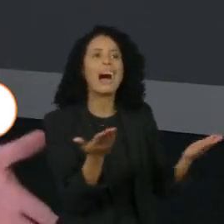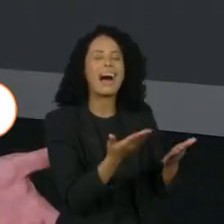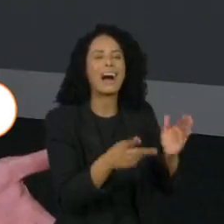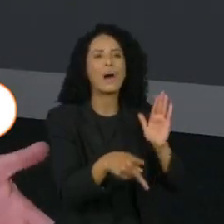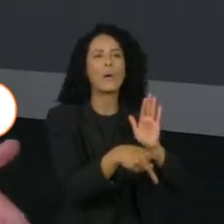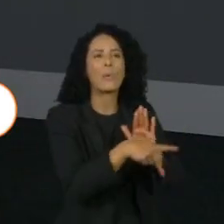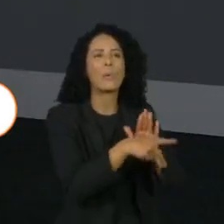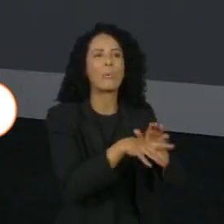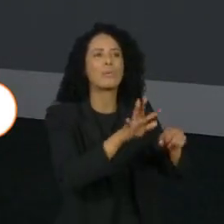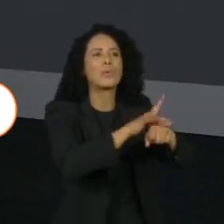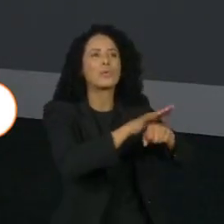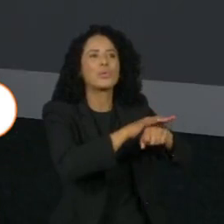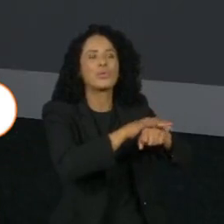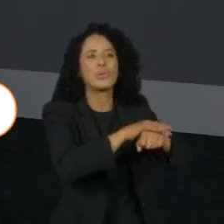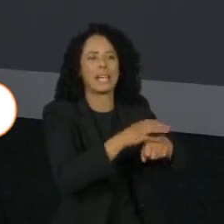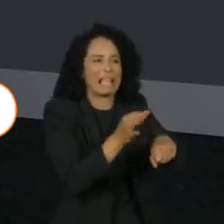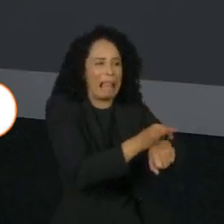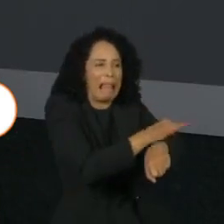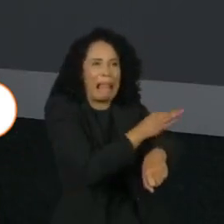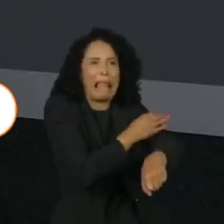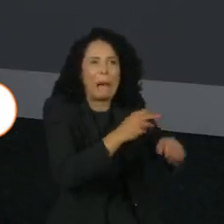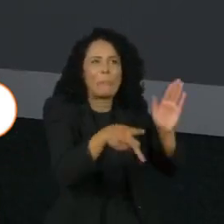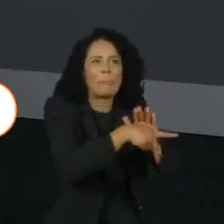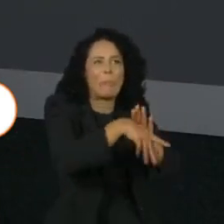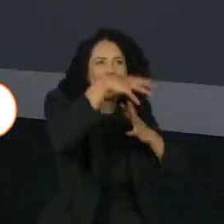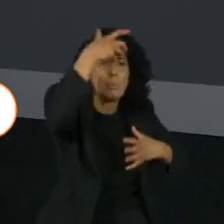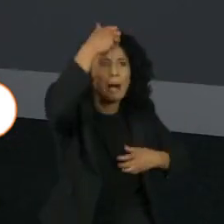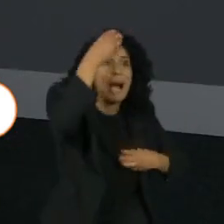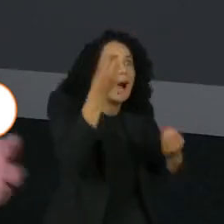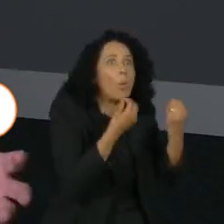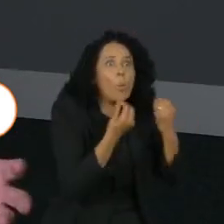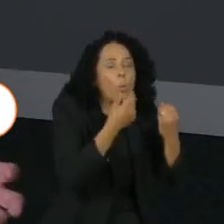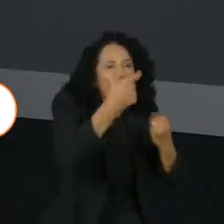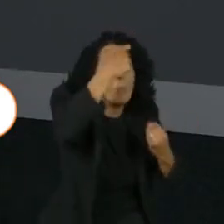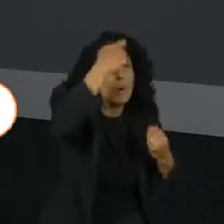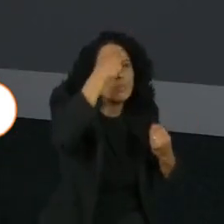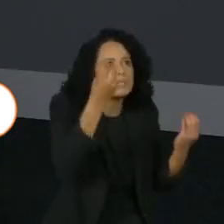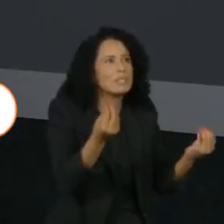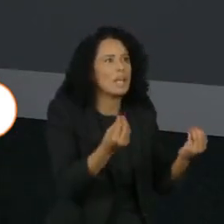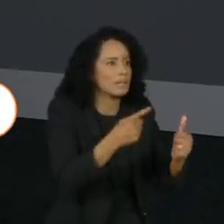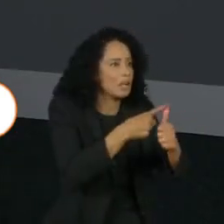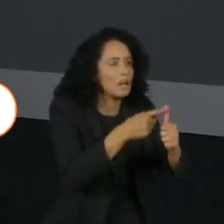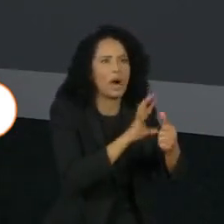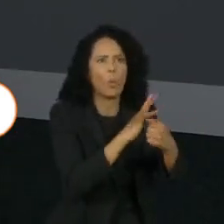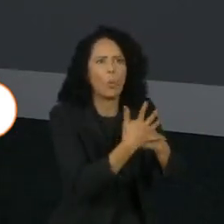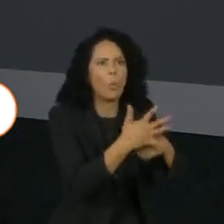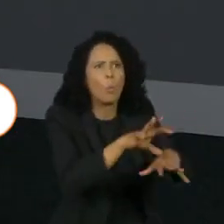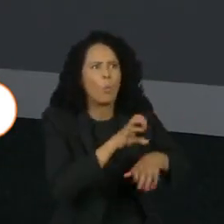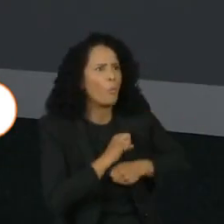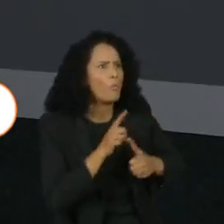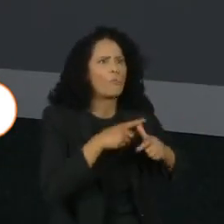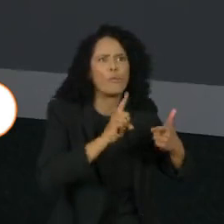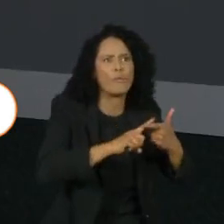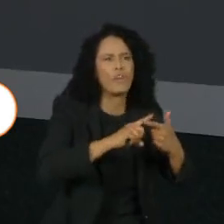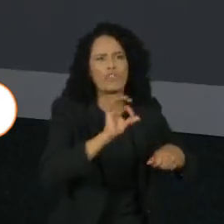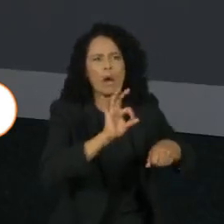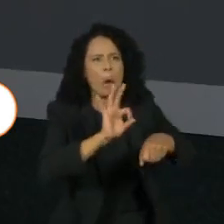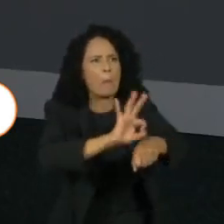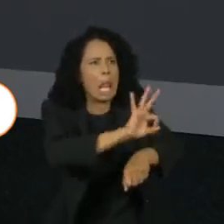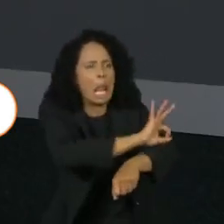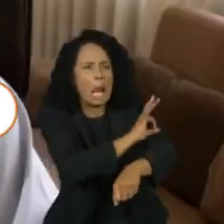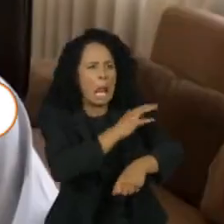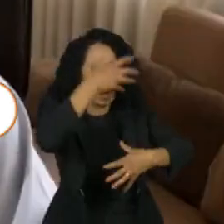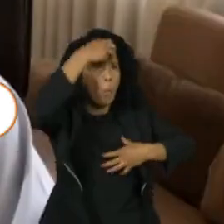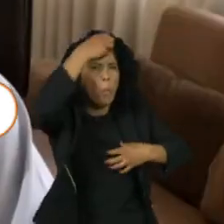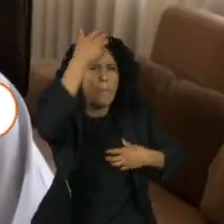casos suspeitos, né? Como que o cérebro vai lidando com isso? Tem a Covid, agora vem a varíola dos macacos, ou seja, uma adaptação, como o